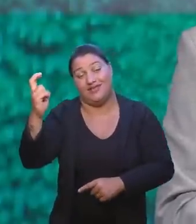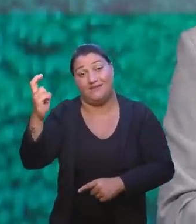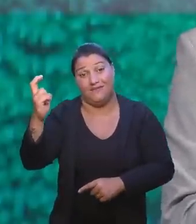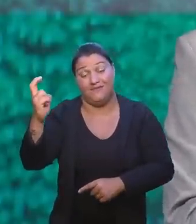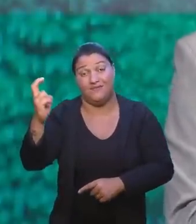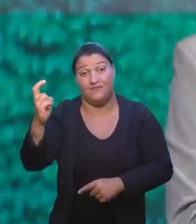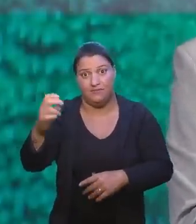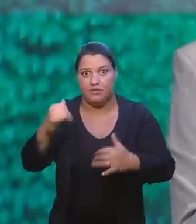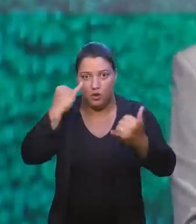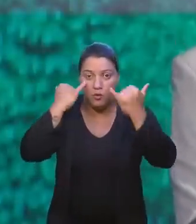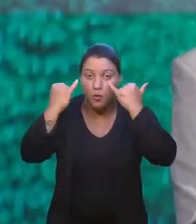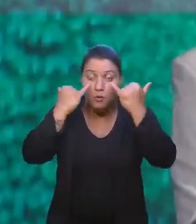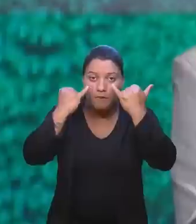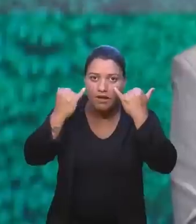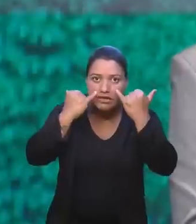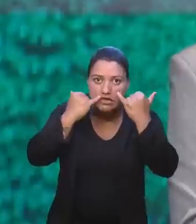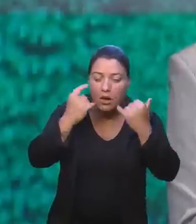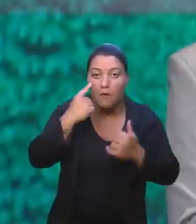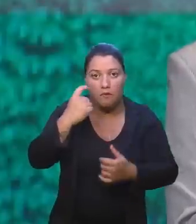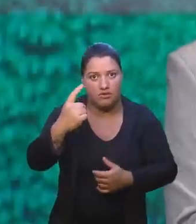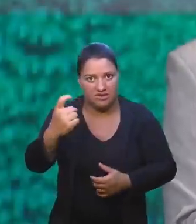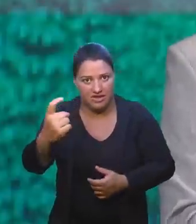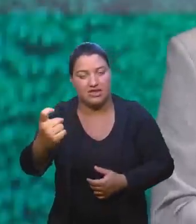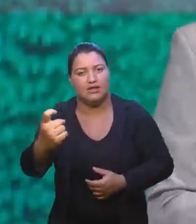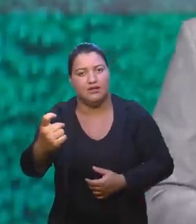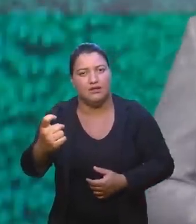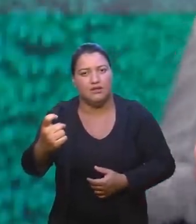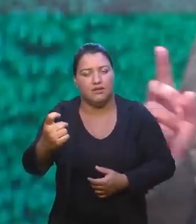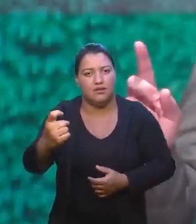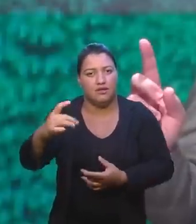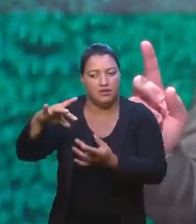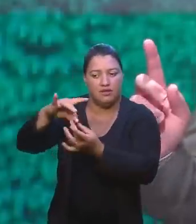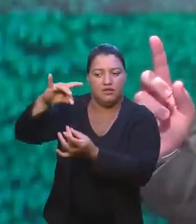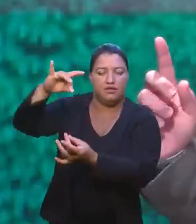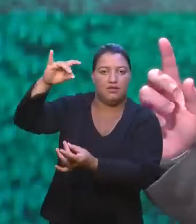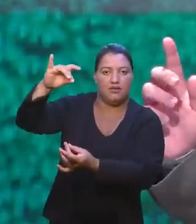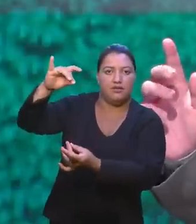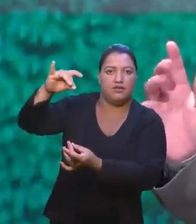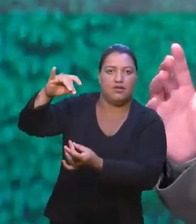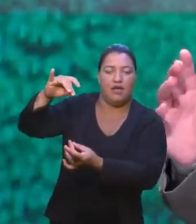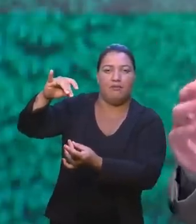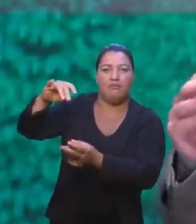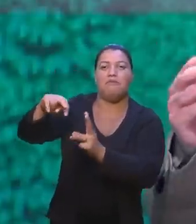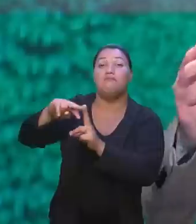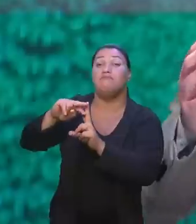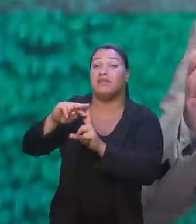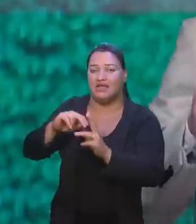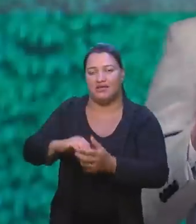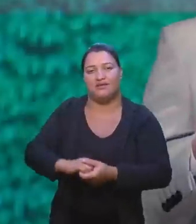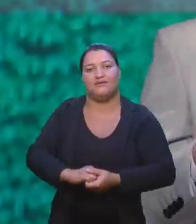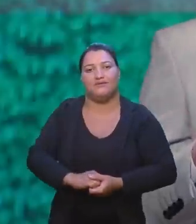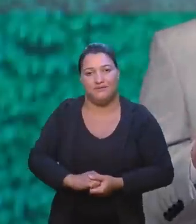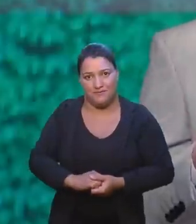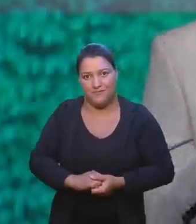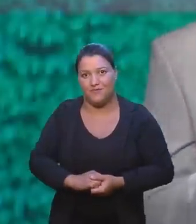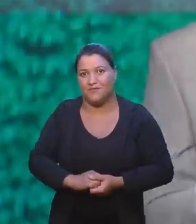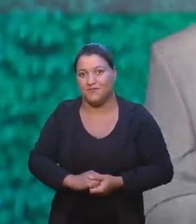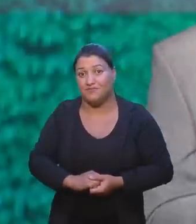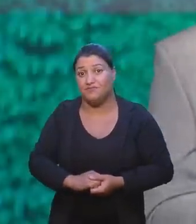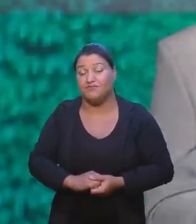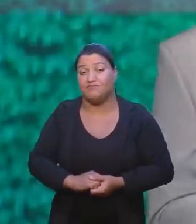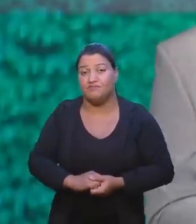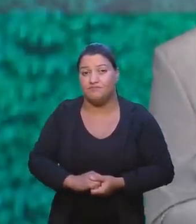Informação interessante. Espíritos exilados. Aqui não é os exilados de capela. Espíritos exilados. O